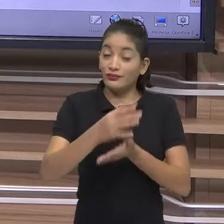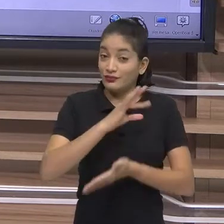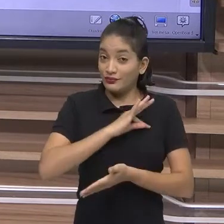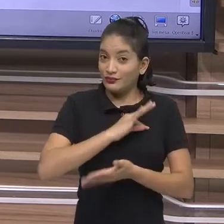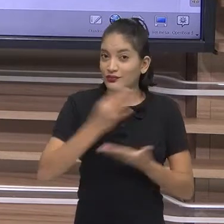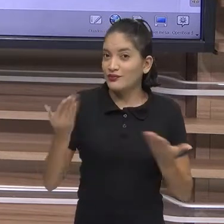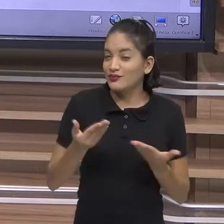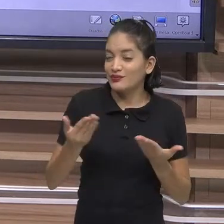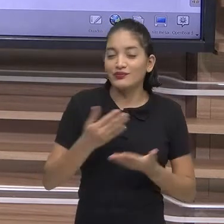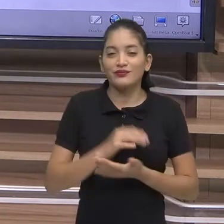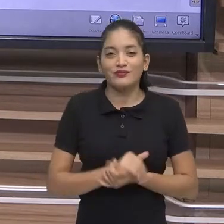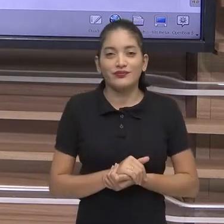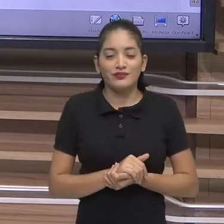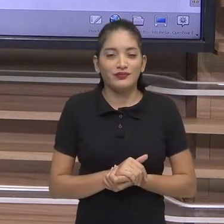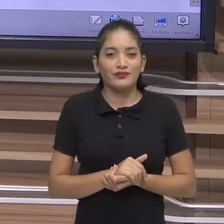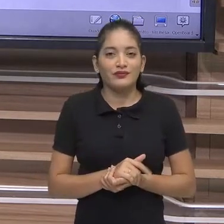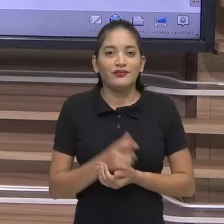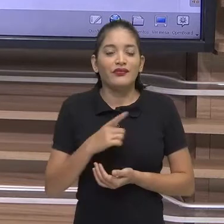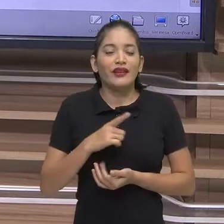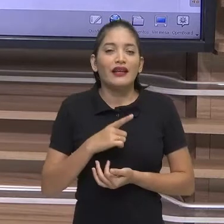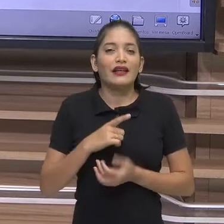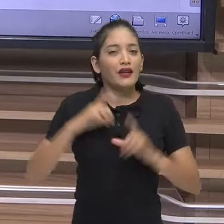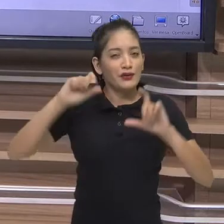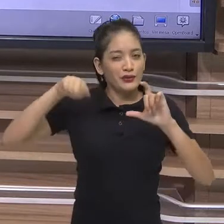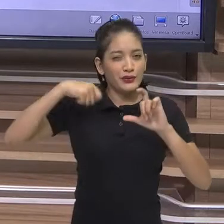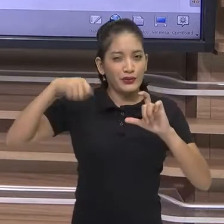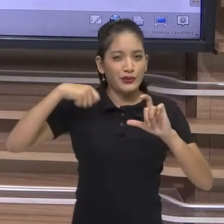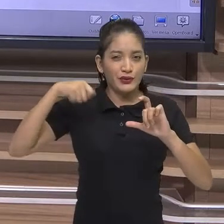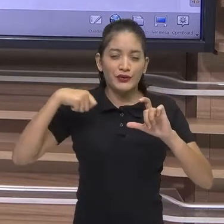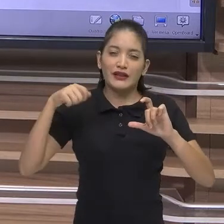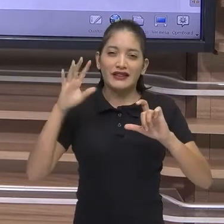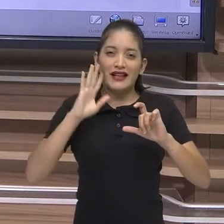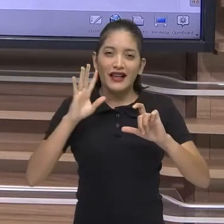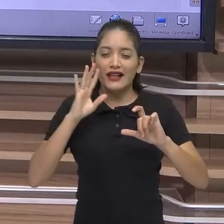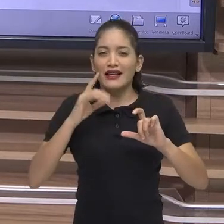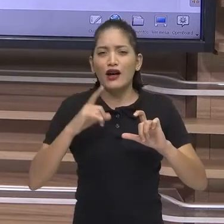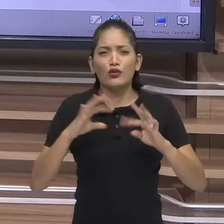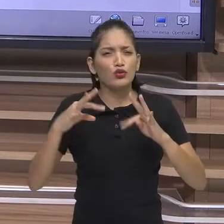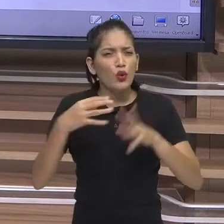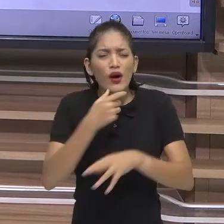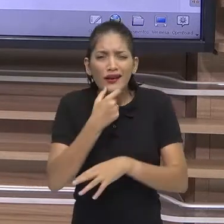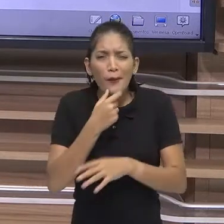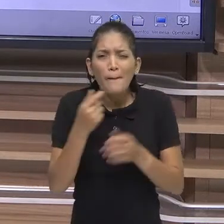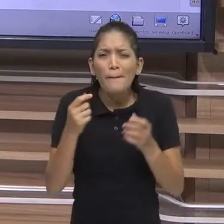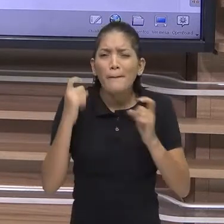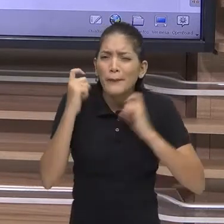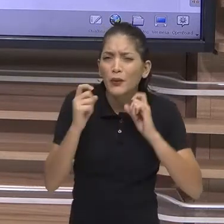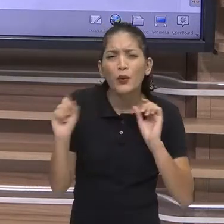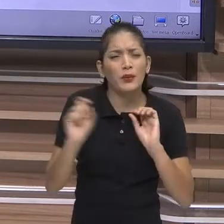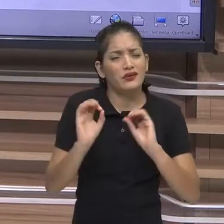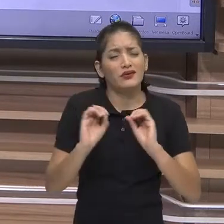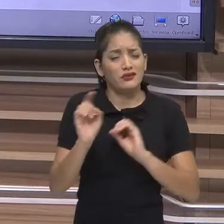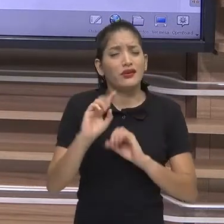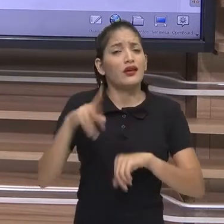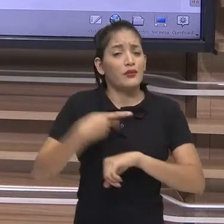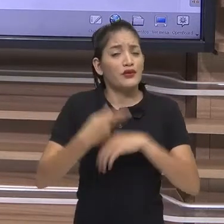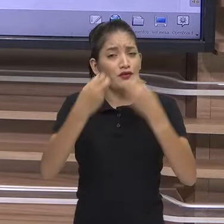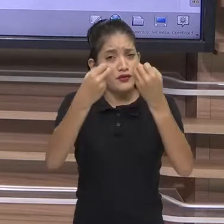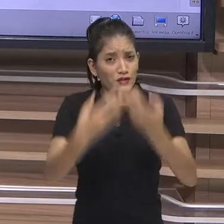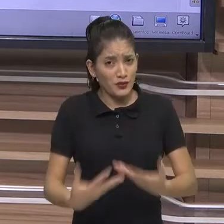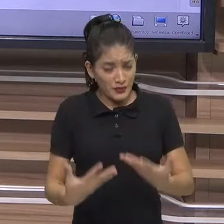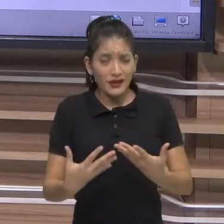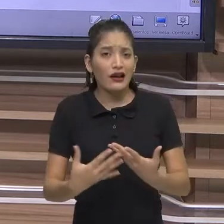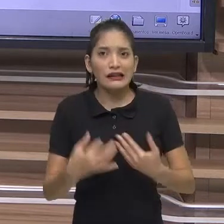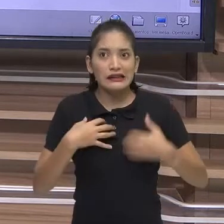hoje, eu tenho uma animação aqui para vocês. Ela vem toda em inglês, mas não se preocupem que eu vou explicar depois, não se